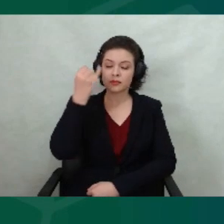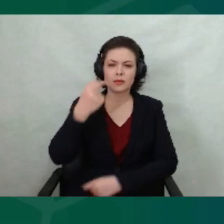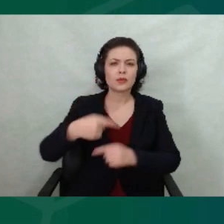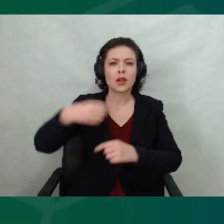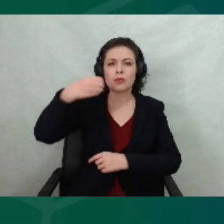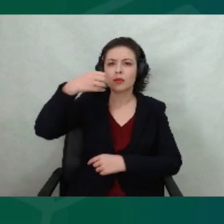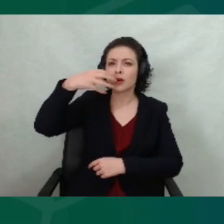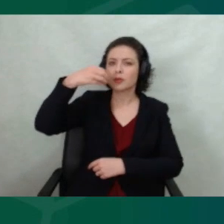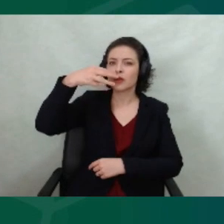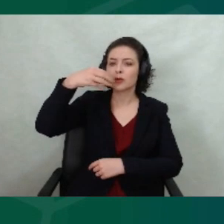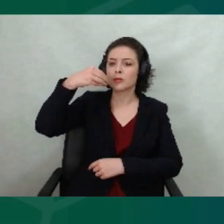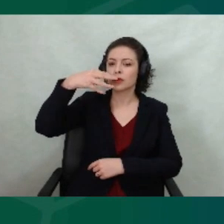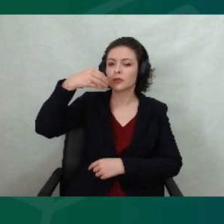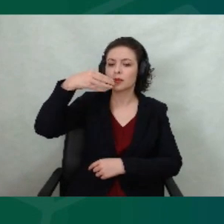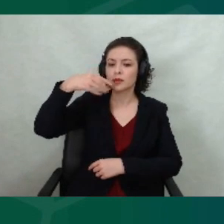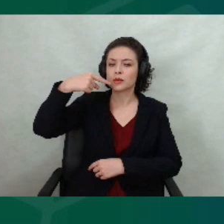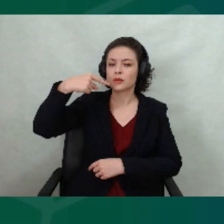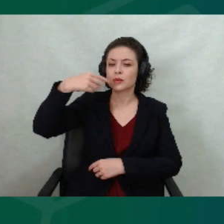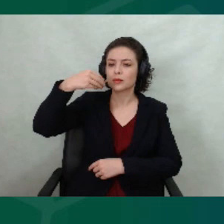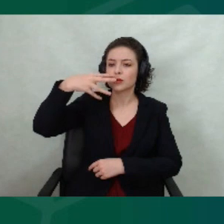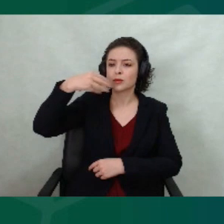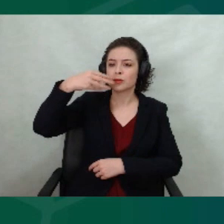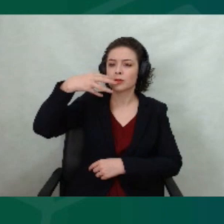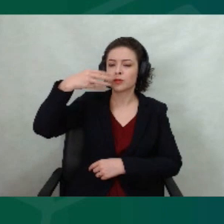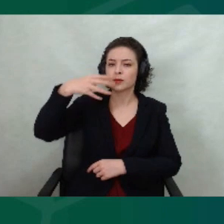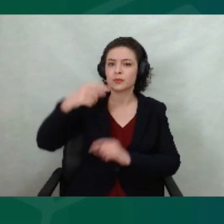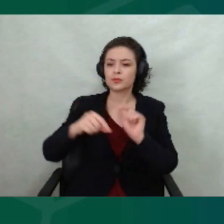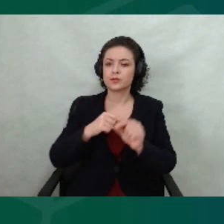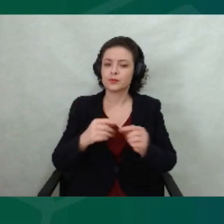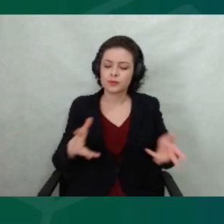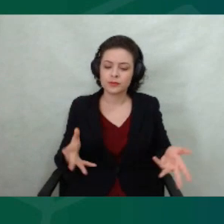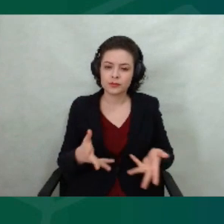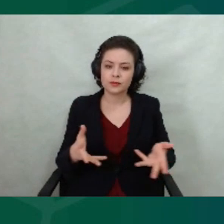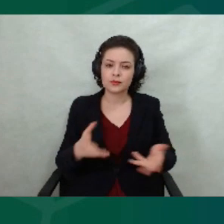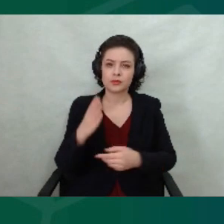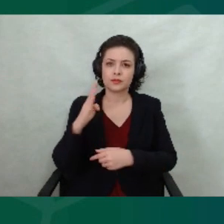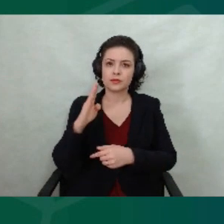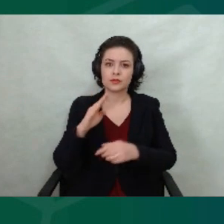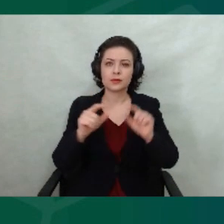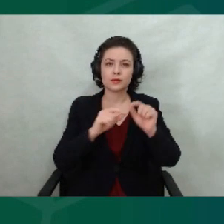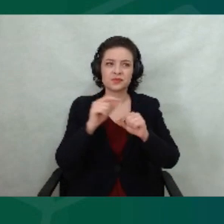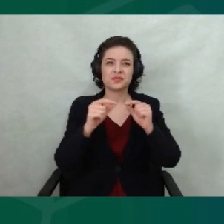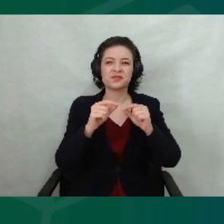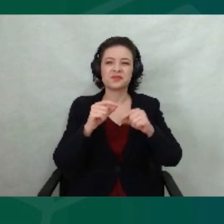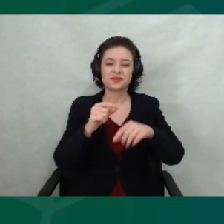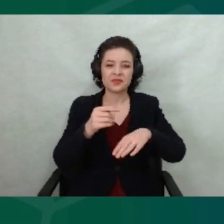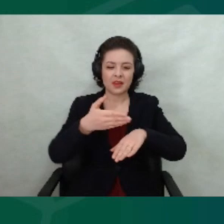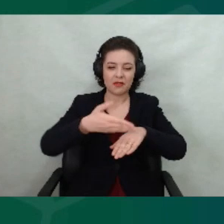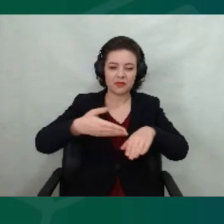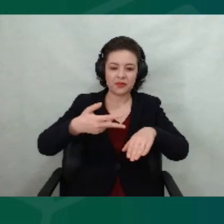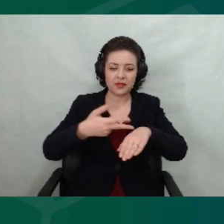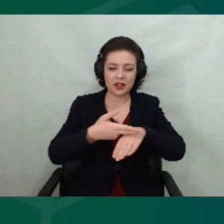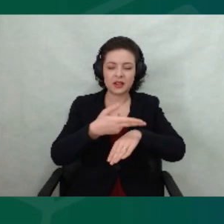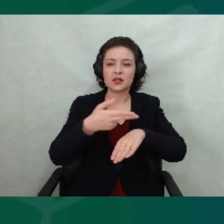UTI, que é uma ação muito bioestimulante, de cicatrização, uma manobra da